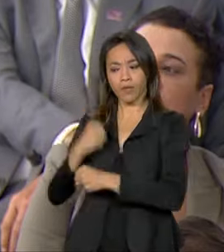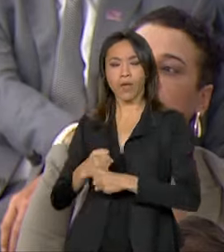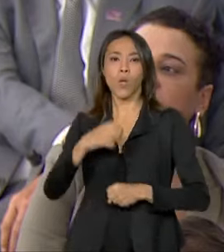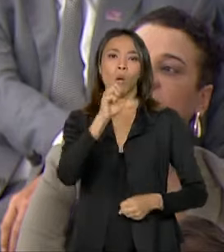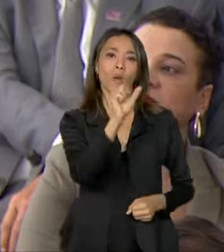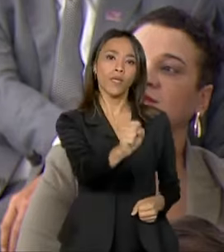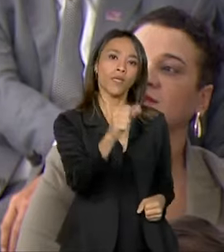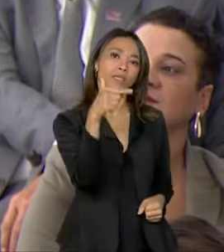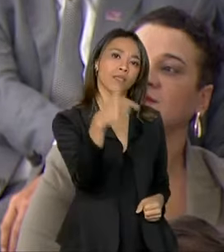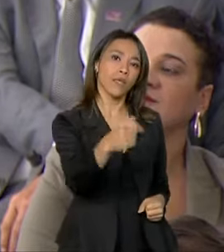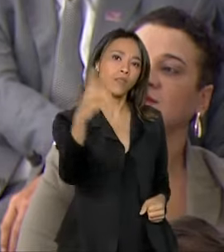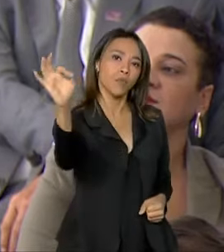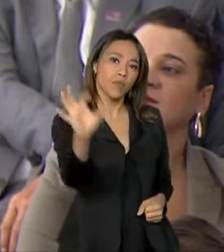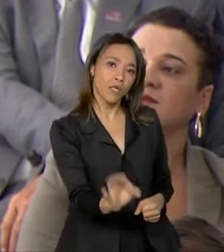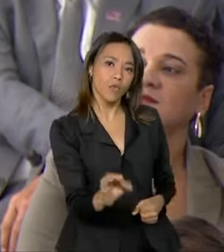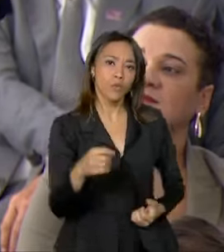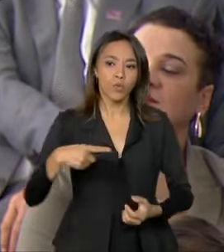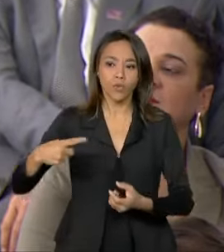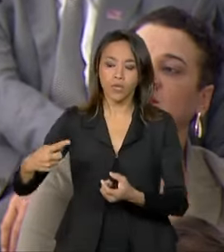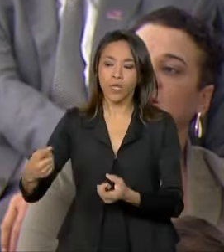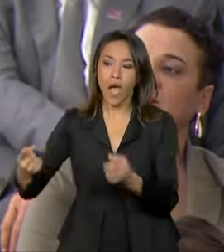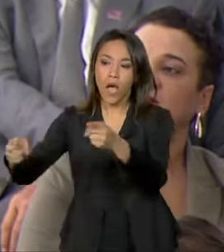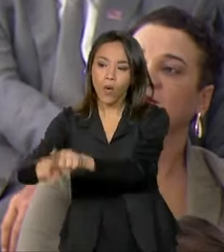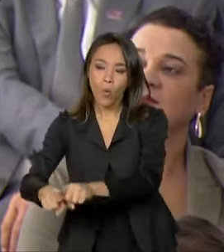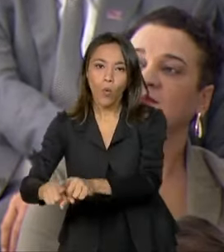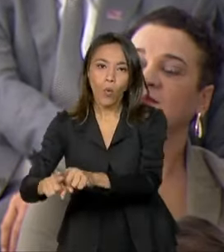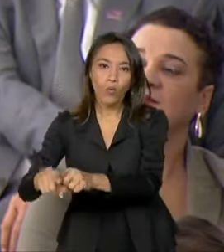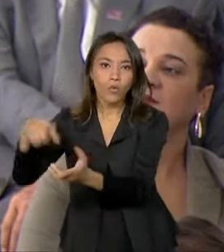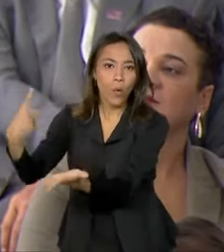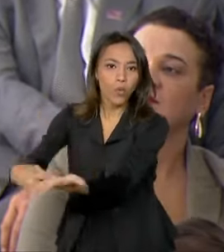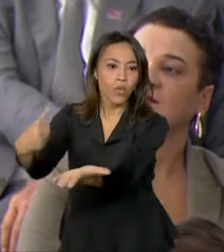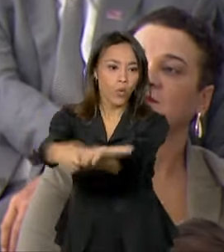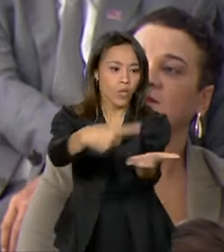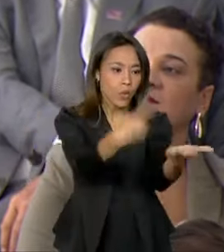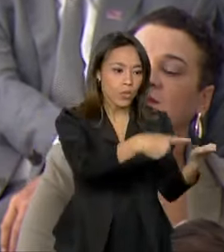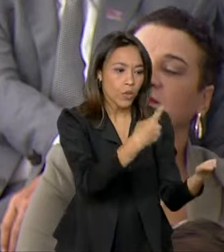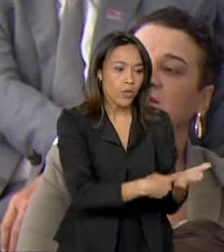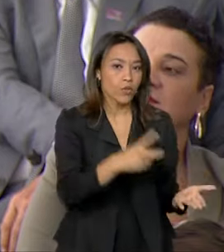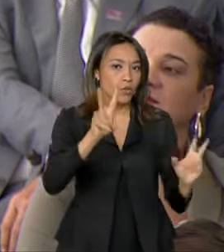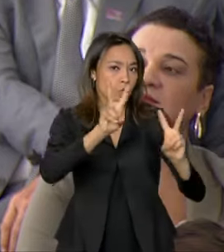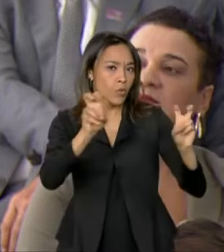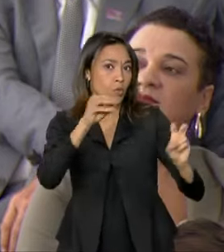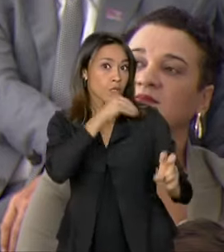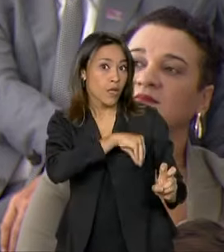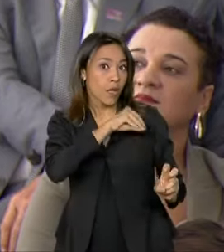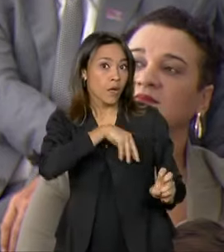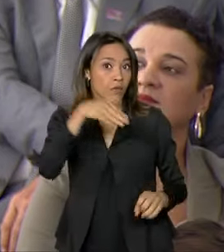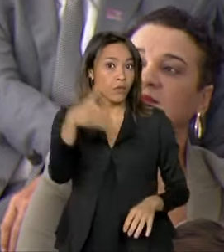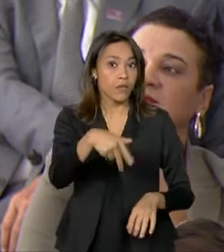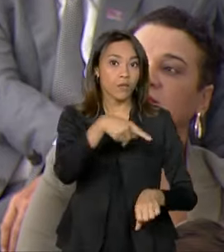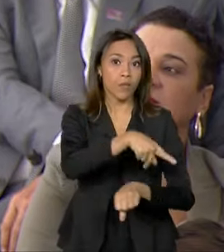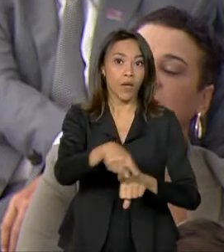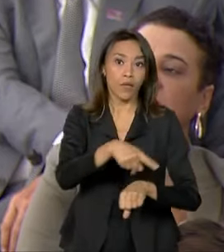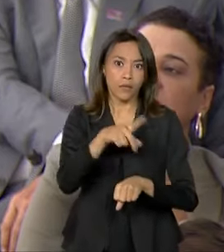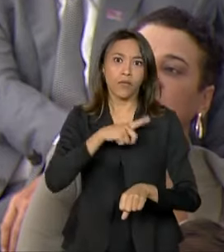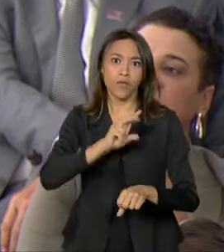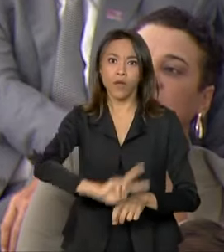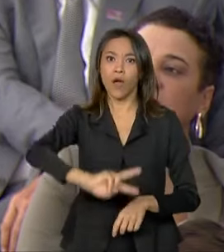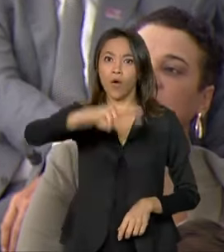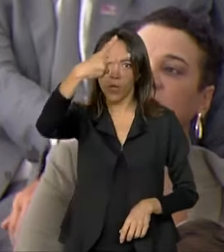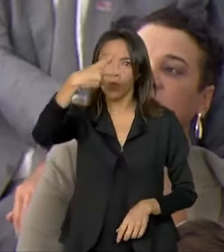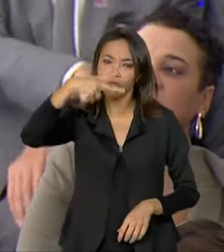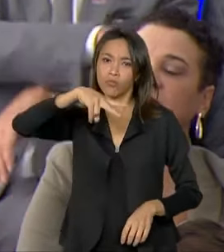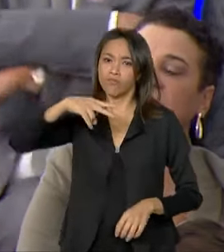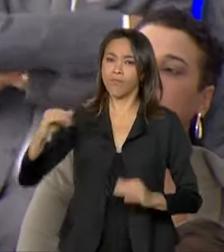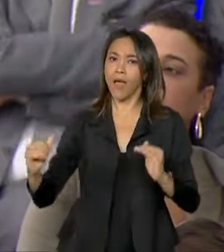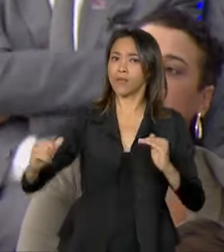87% dos acordos salariais feitos pelas categorias profissionais desse país tiveram aumento real acima da